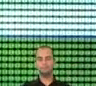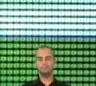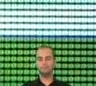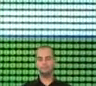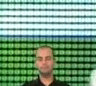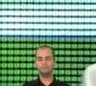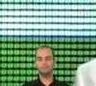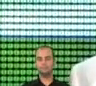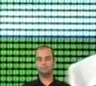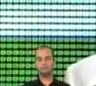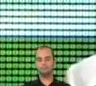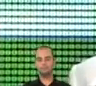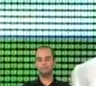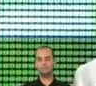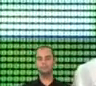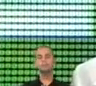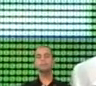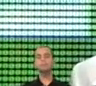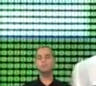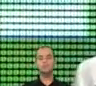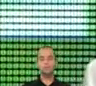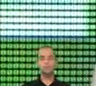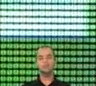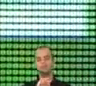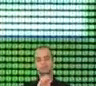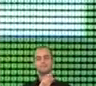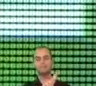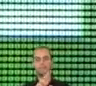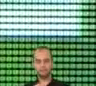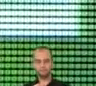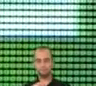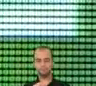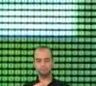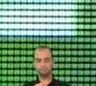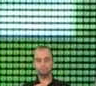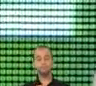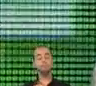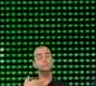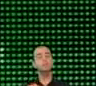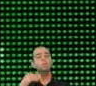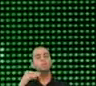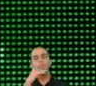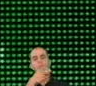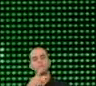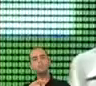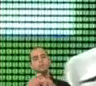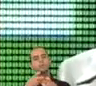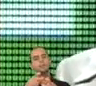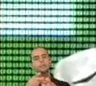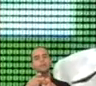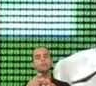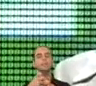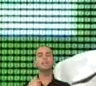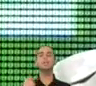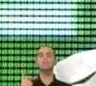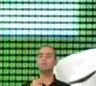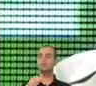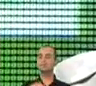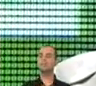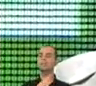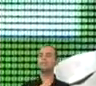Minha pergunta vai para o governador José Serra. Eu pude